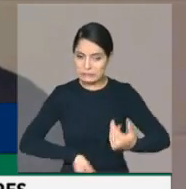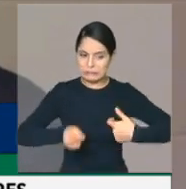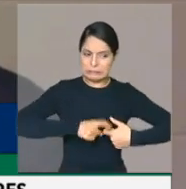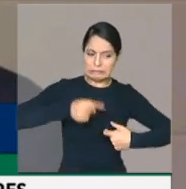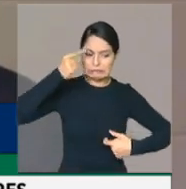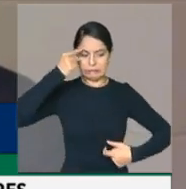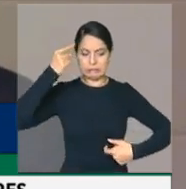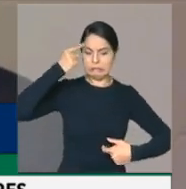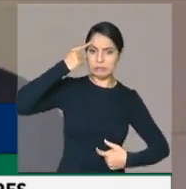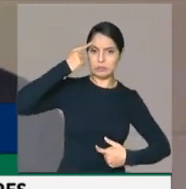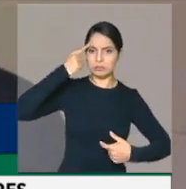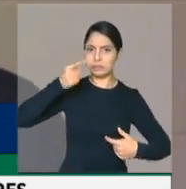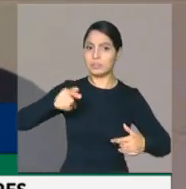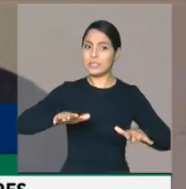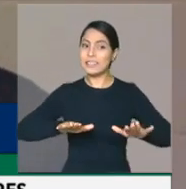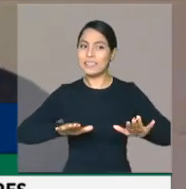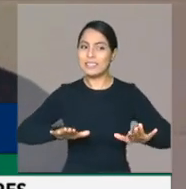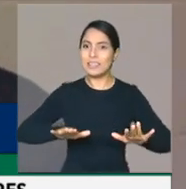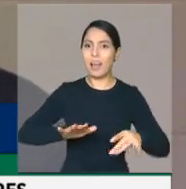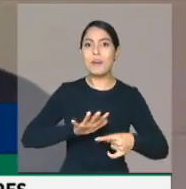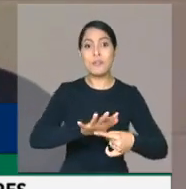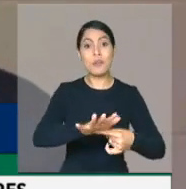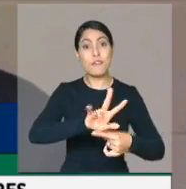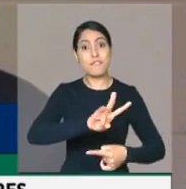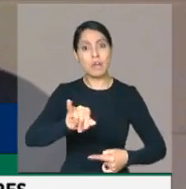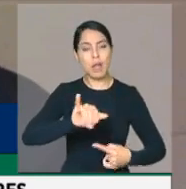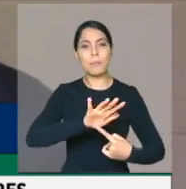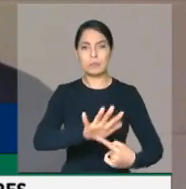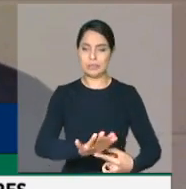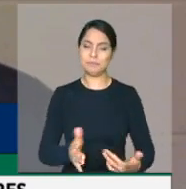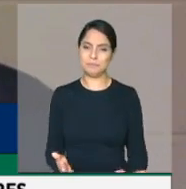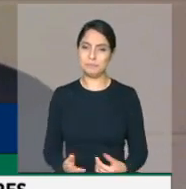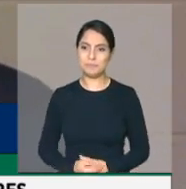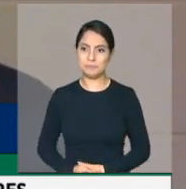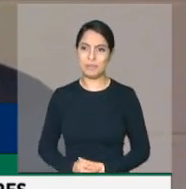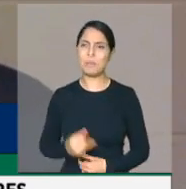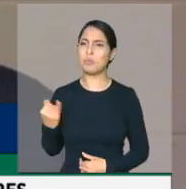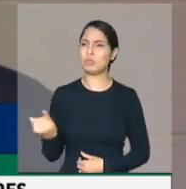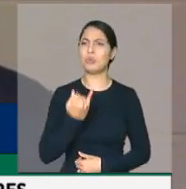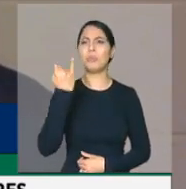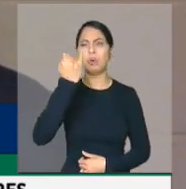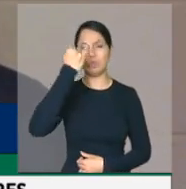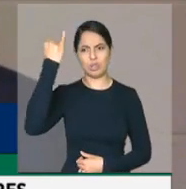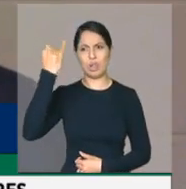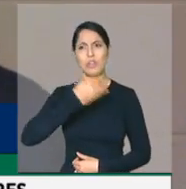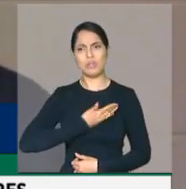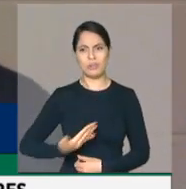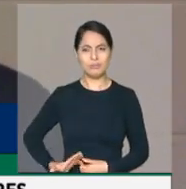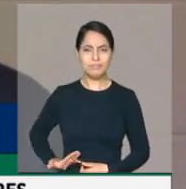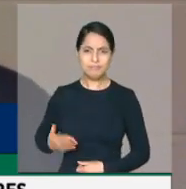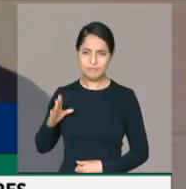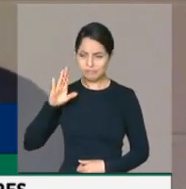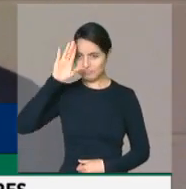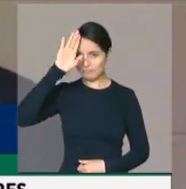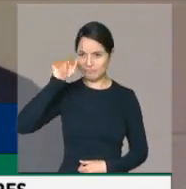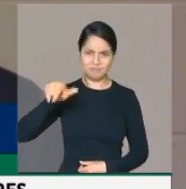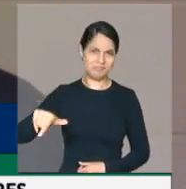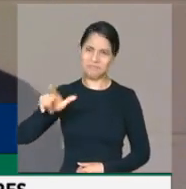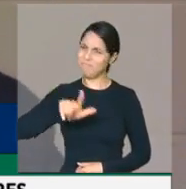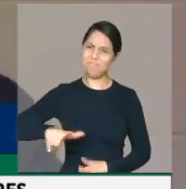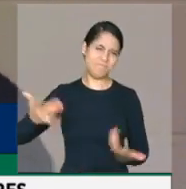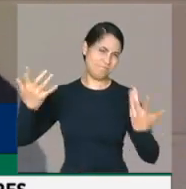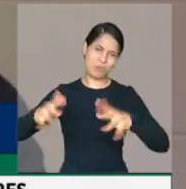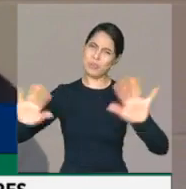o que foi muito importante para o Brasil e uma derrota do governo. É óbvio que o governo não gostaria de fazer